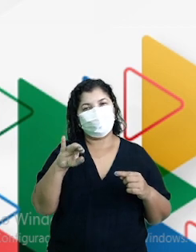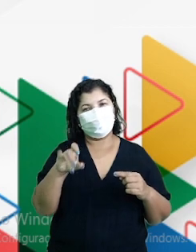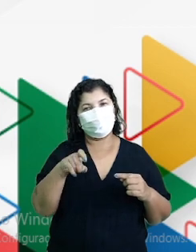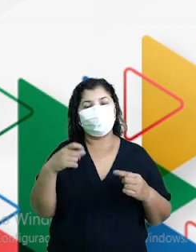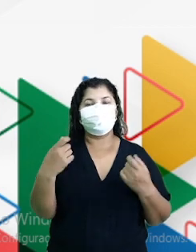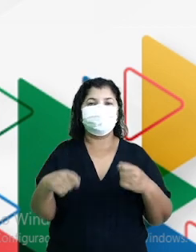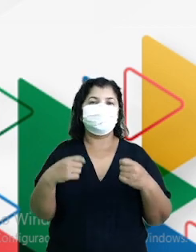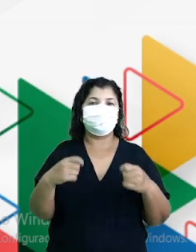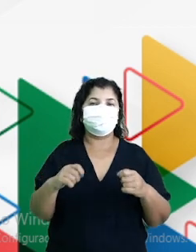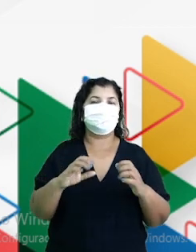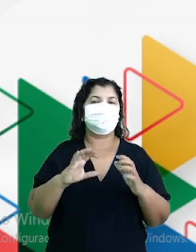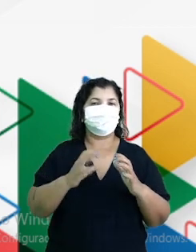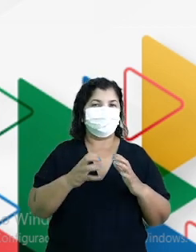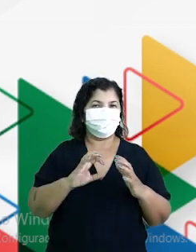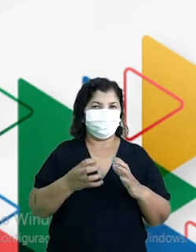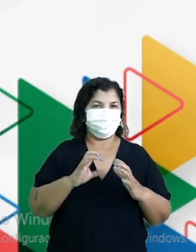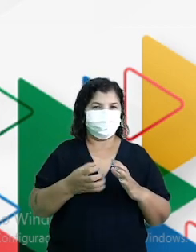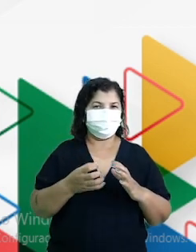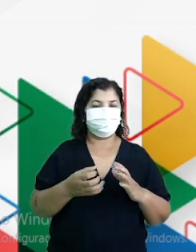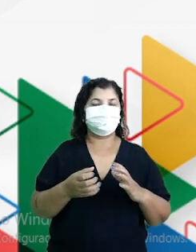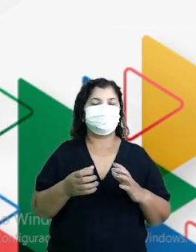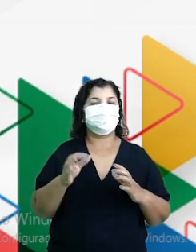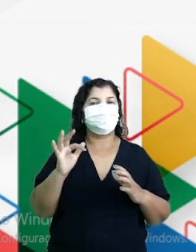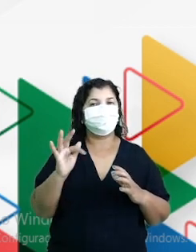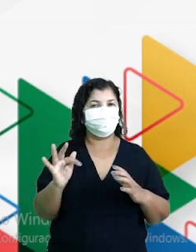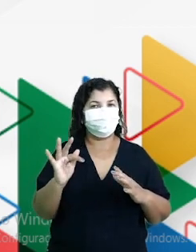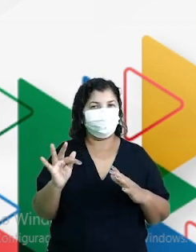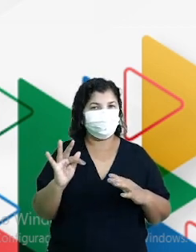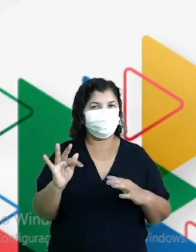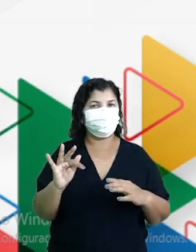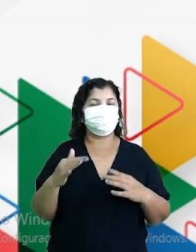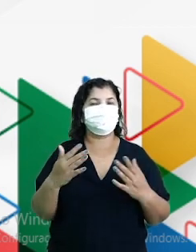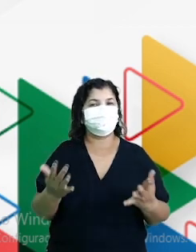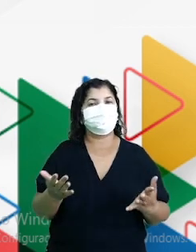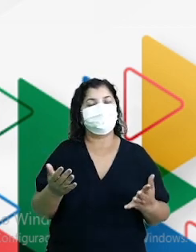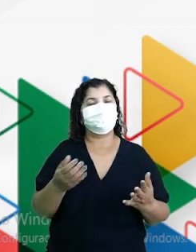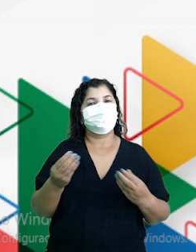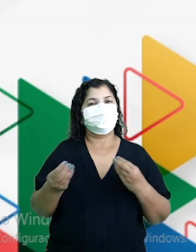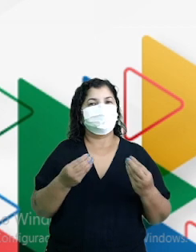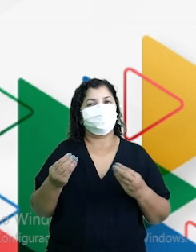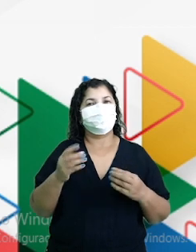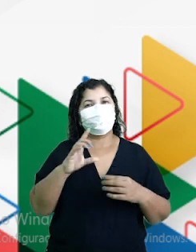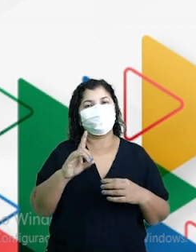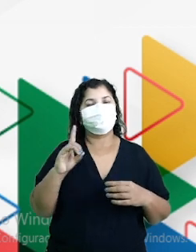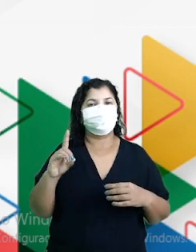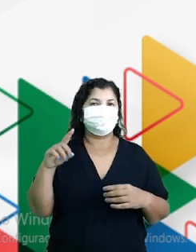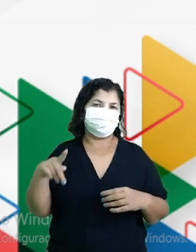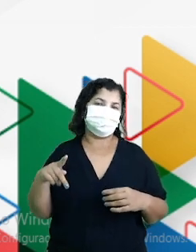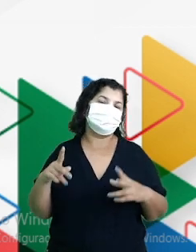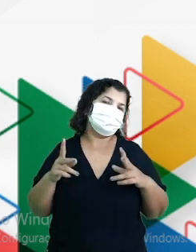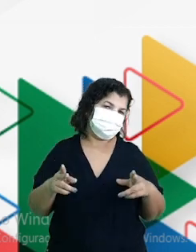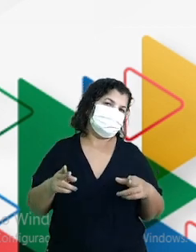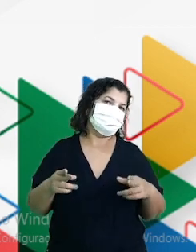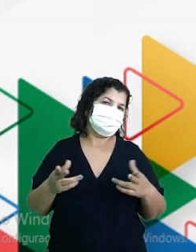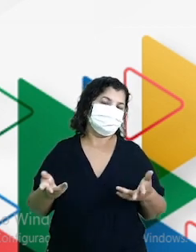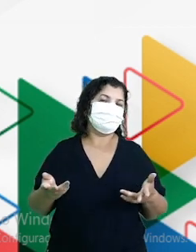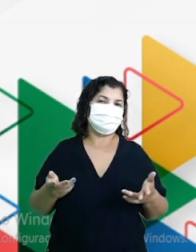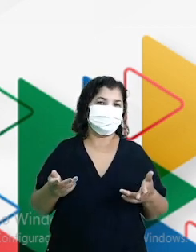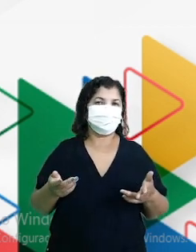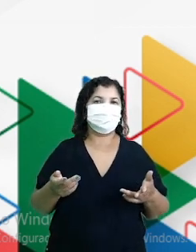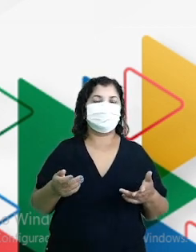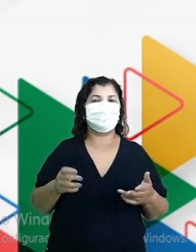Lembra aí? Essa força eletromotriz é uma outra forma de chamar BDP, diferença de potencial,